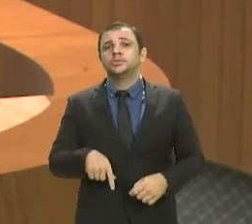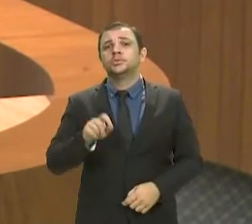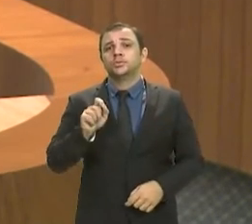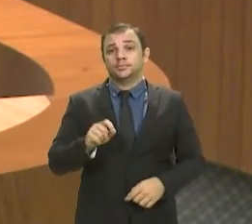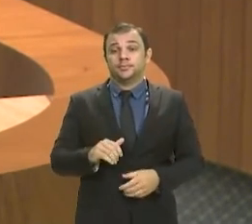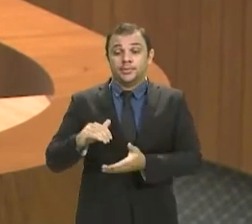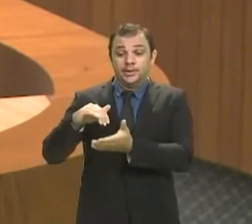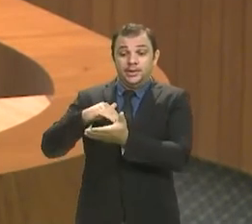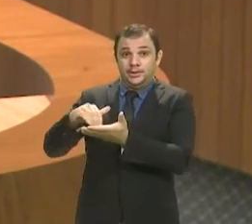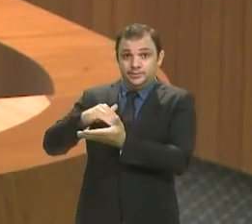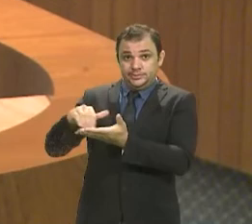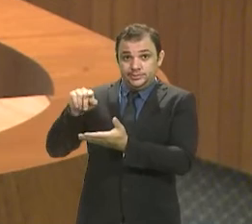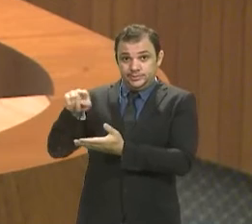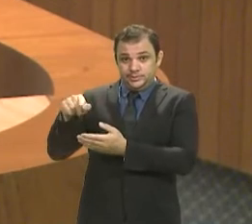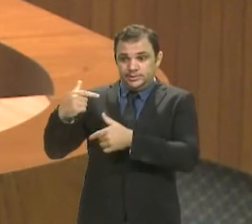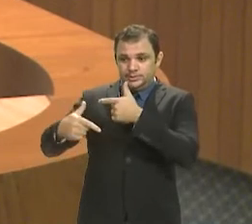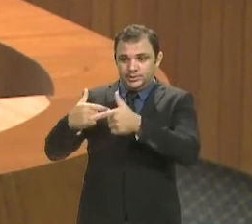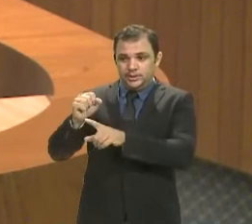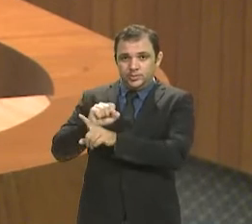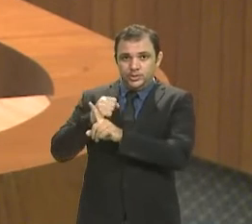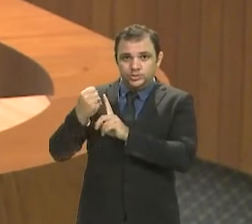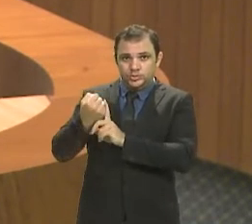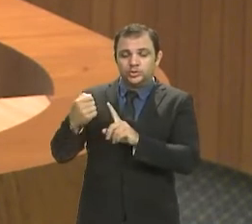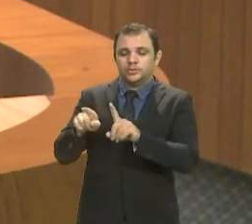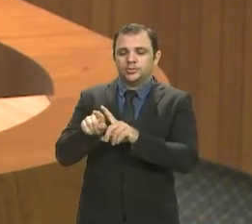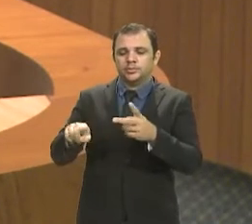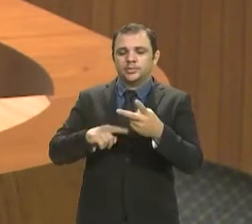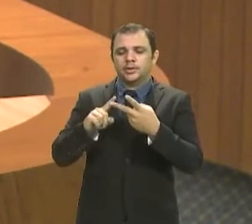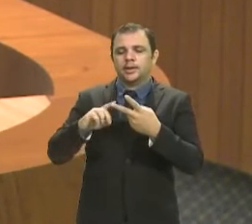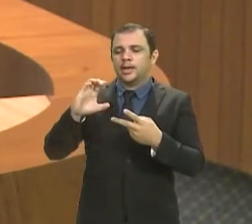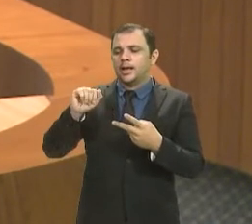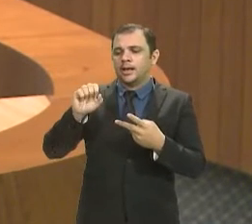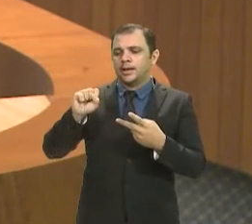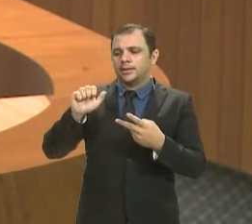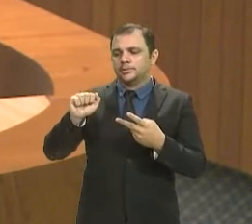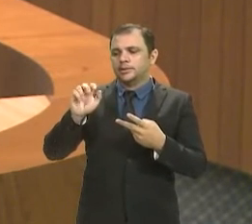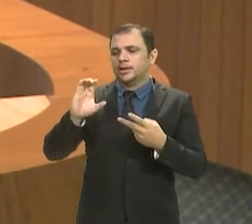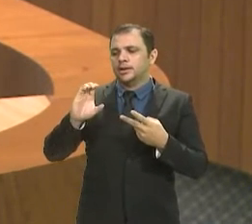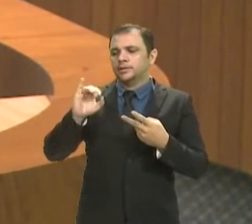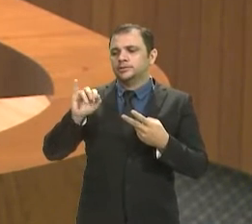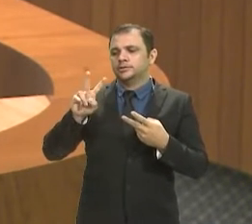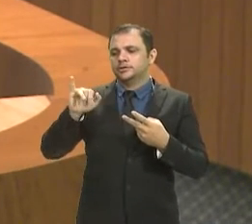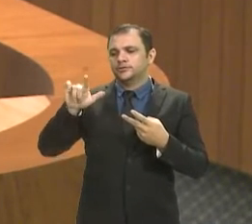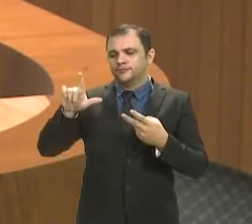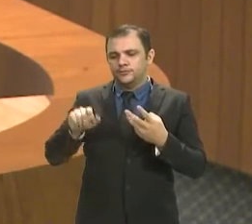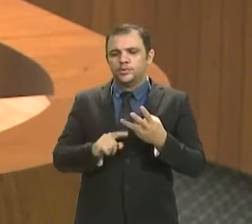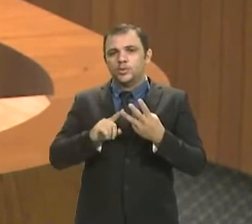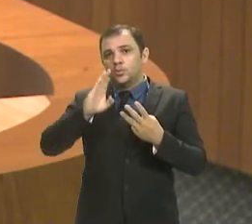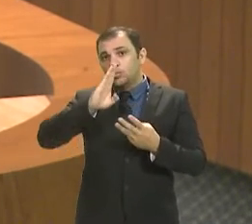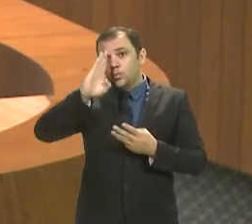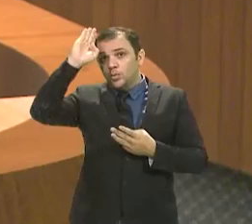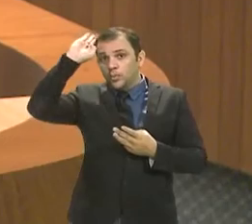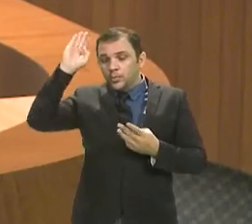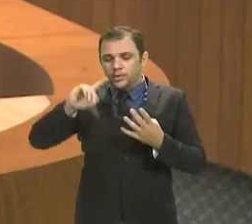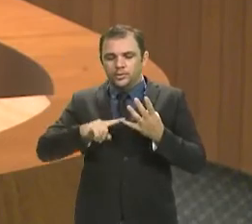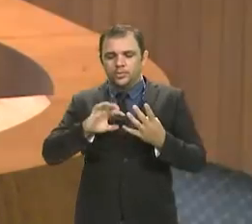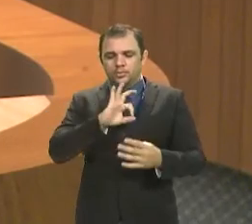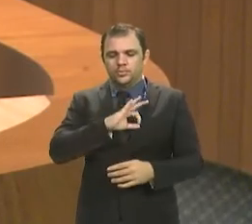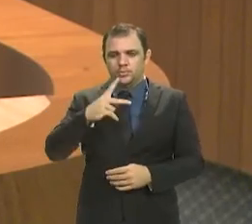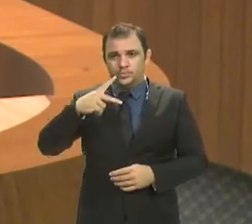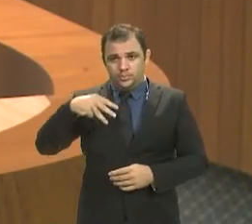Social, a Casa Civil, o Corpo de Bombeiro, a Polícia Militar, a Defesa Civil do Estado